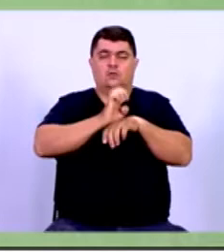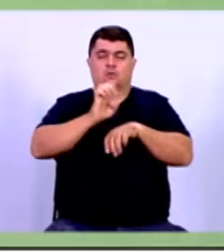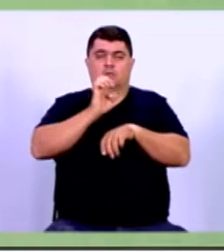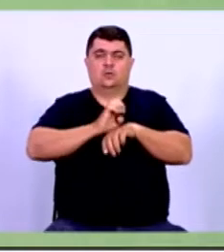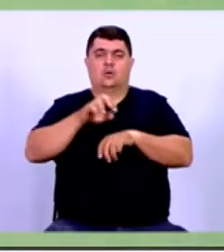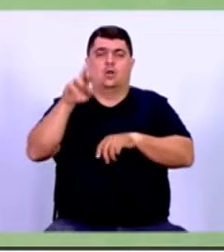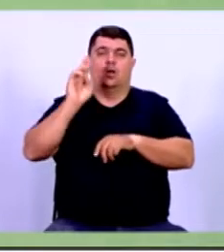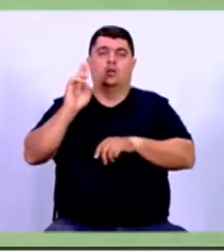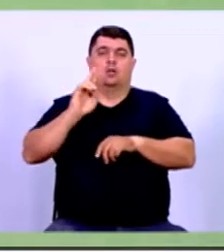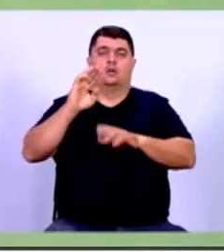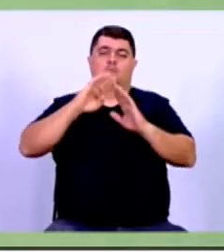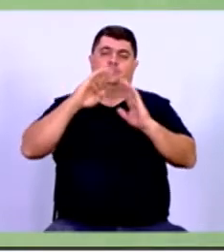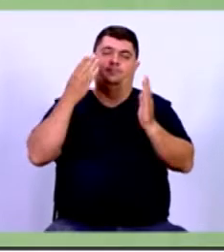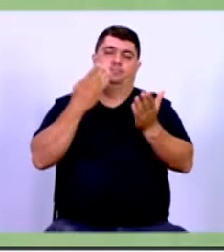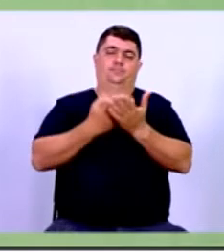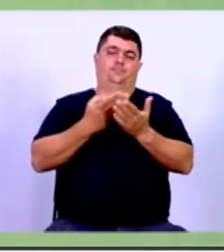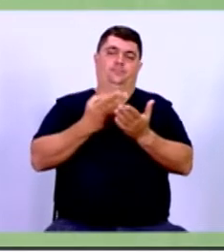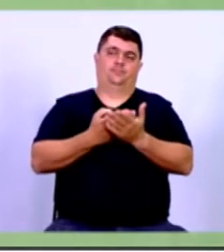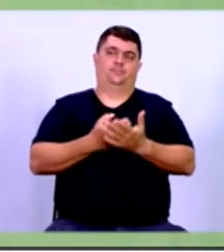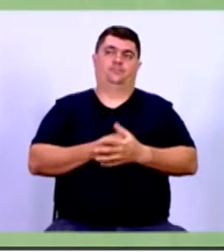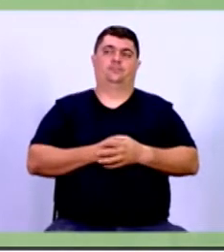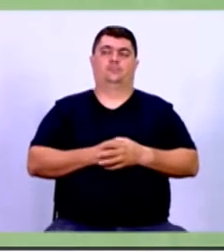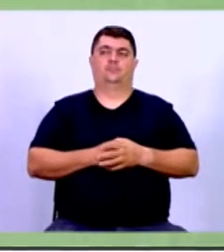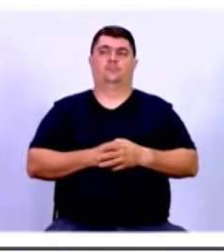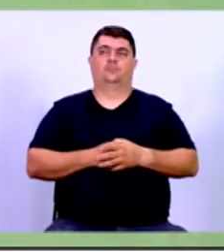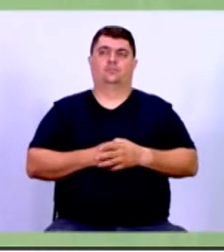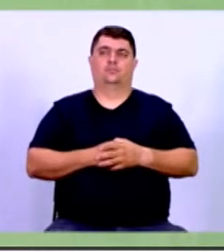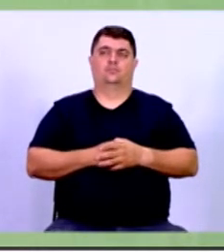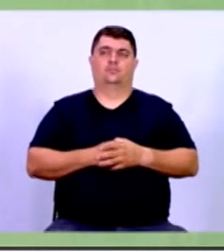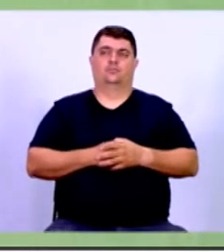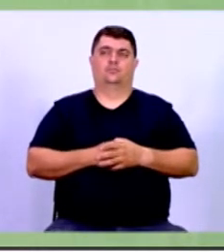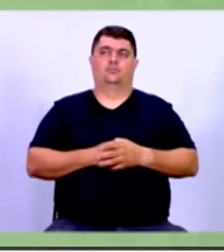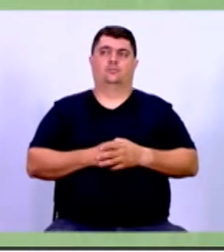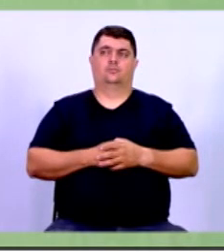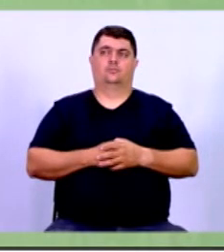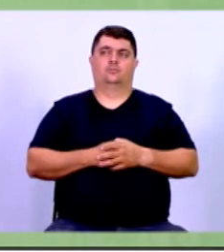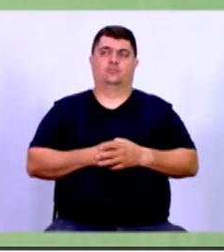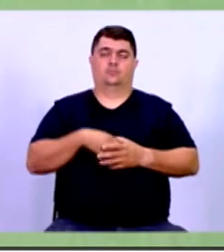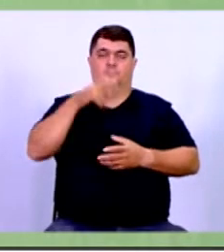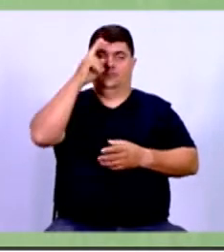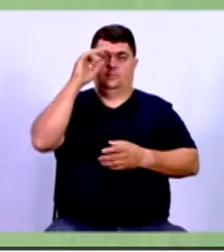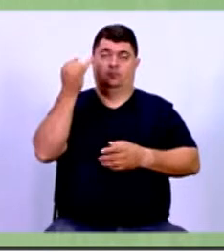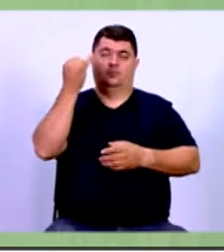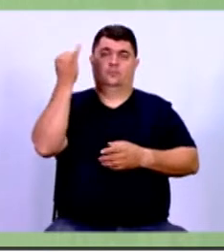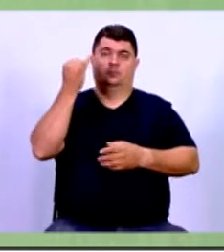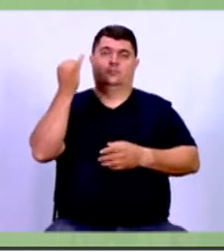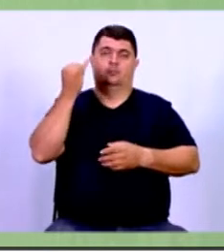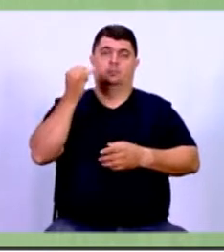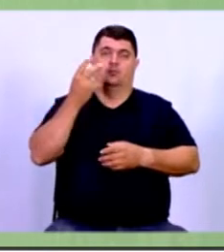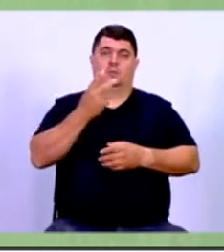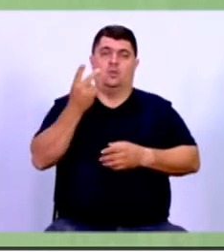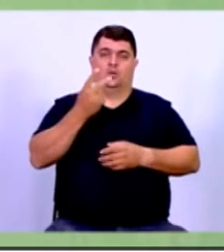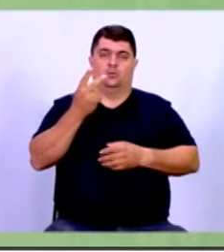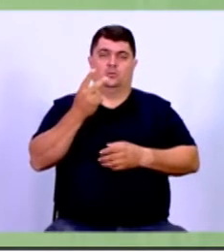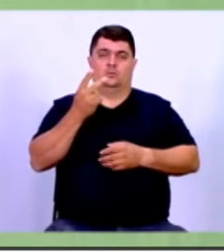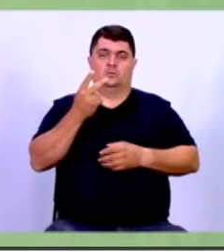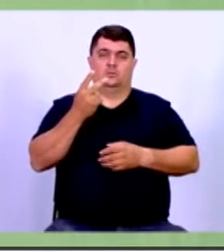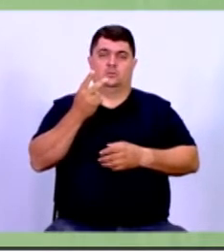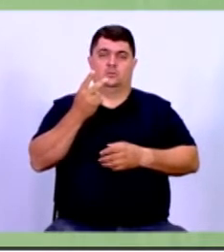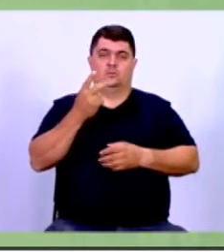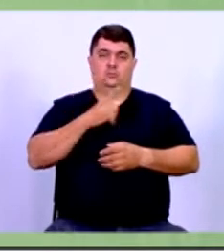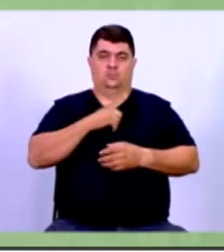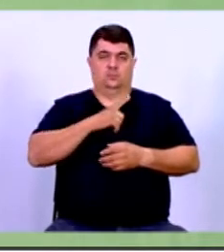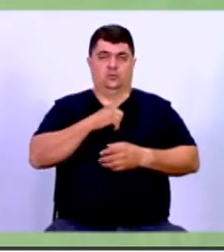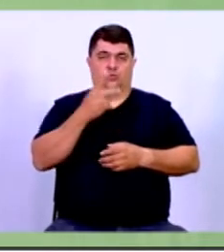são responsabilidades da instituição de ensino. Lembrando aí que 2 pessoas te